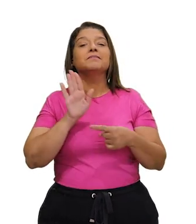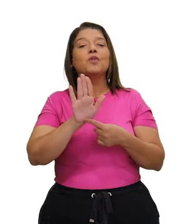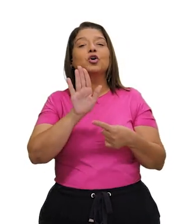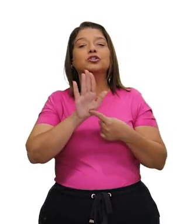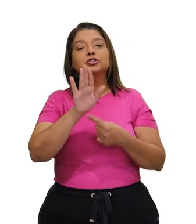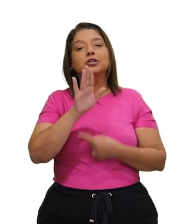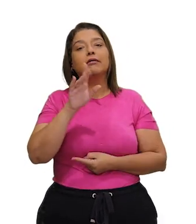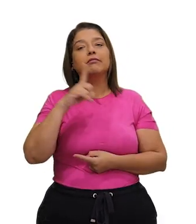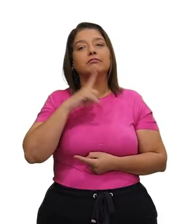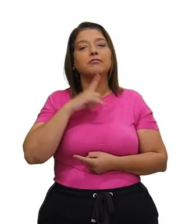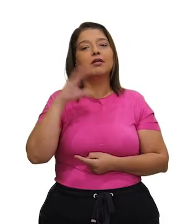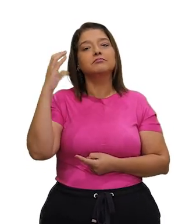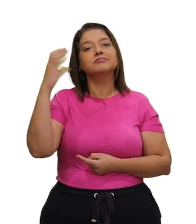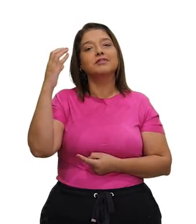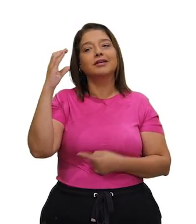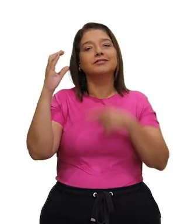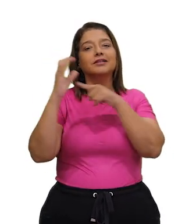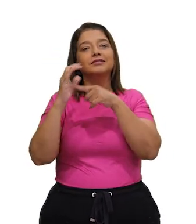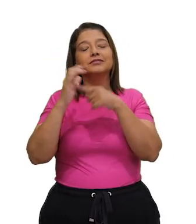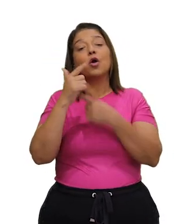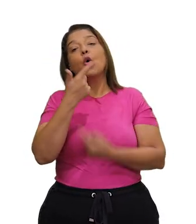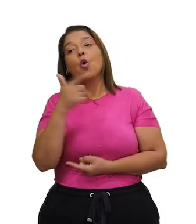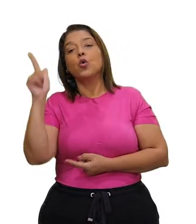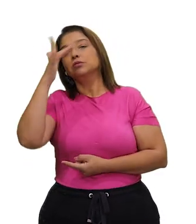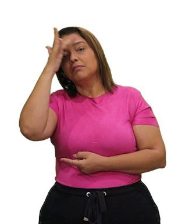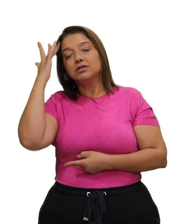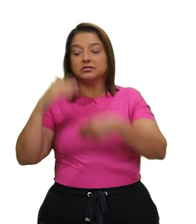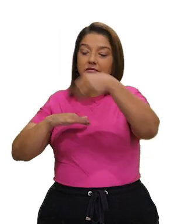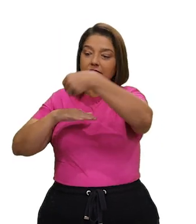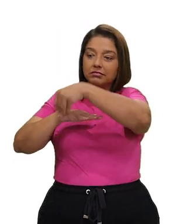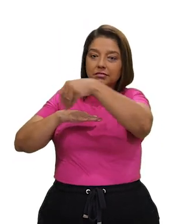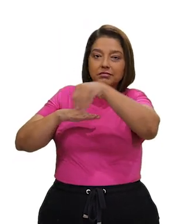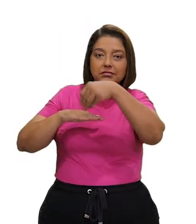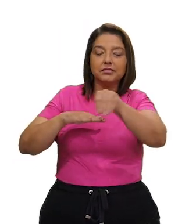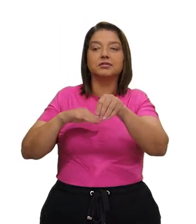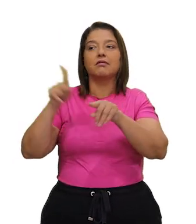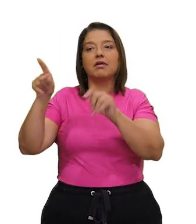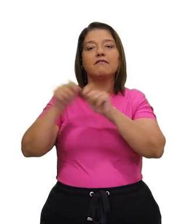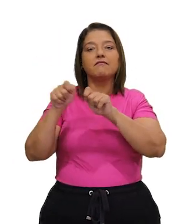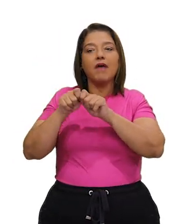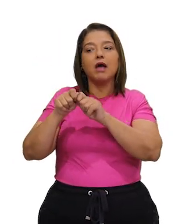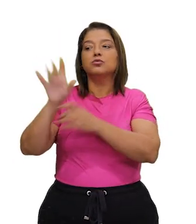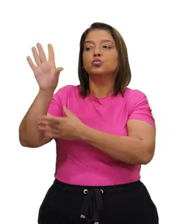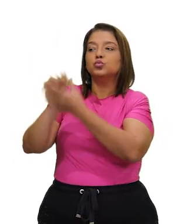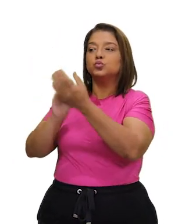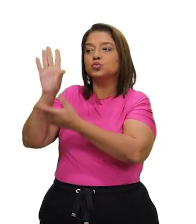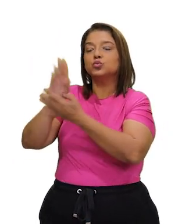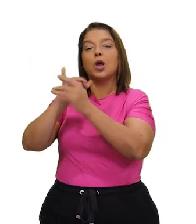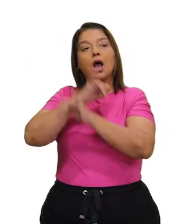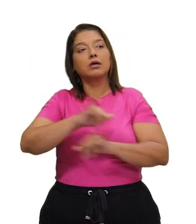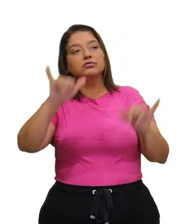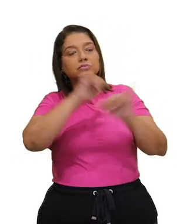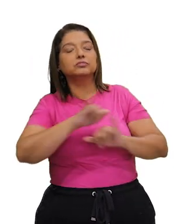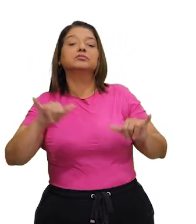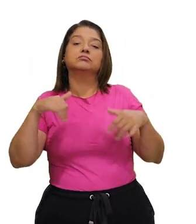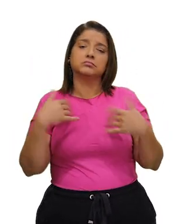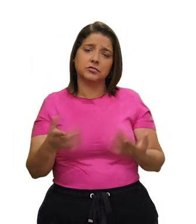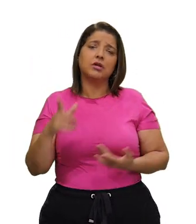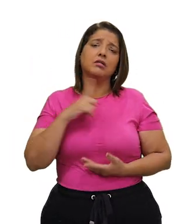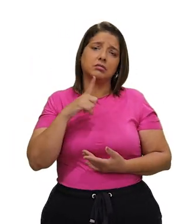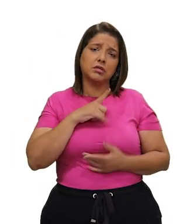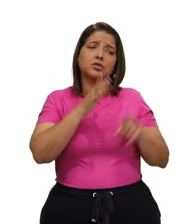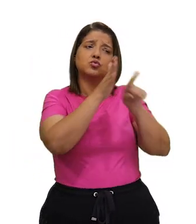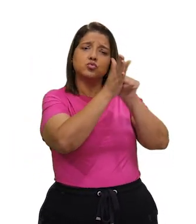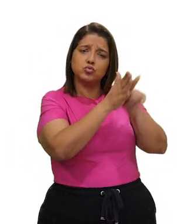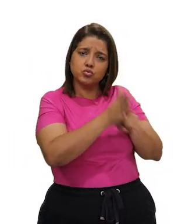científicas que foram feitas por outos Paleo artistas e foram divulgadas nos artigos então tem vários processos e dentro dessa